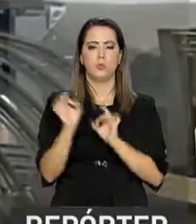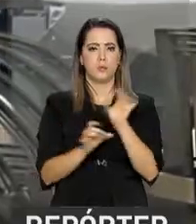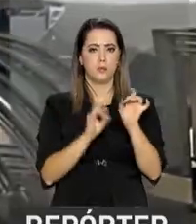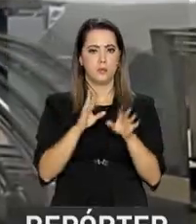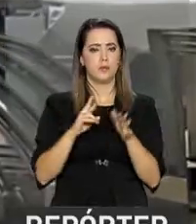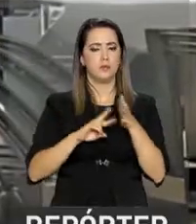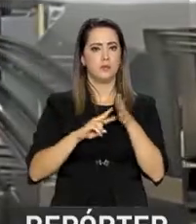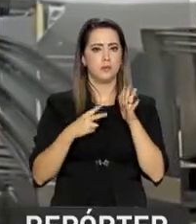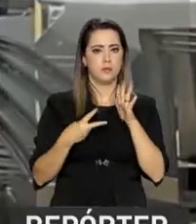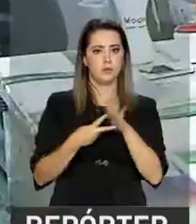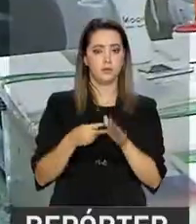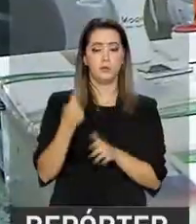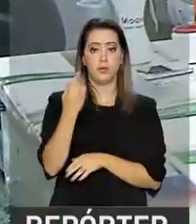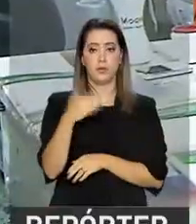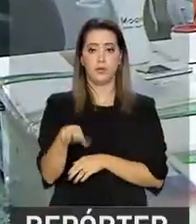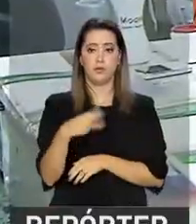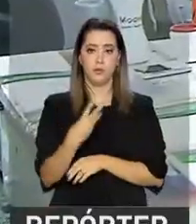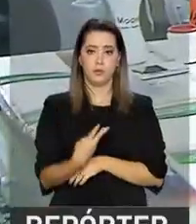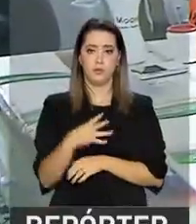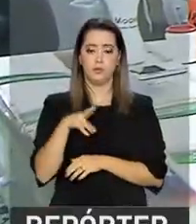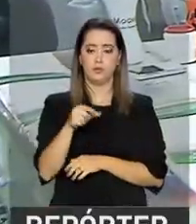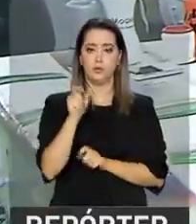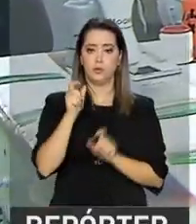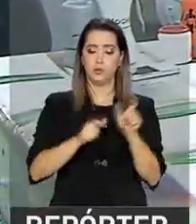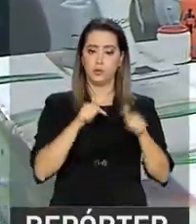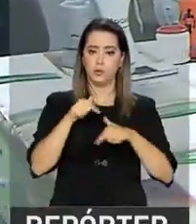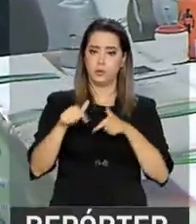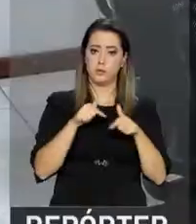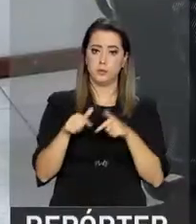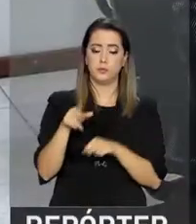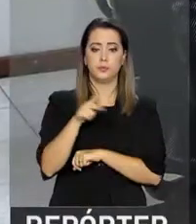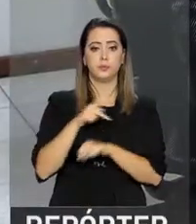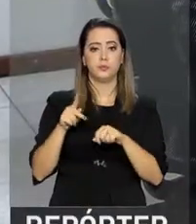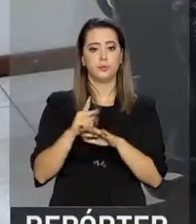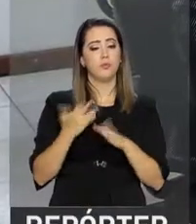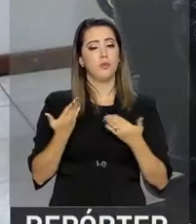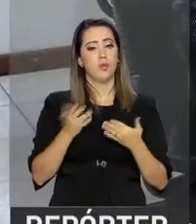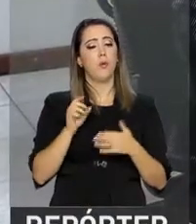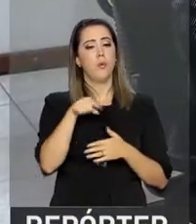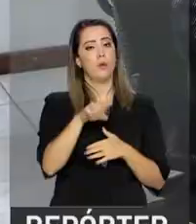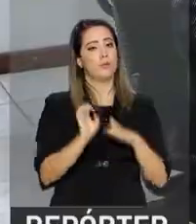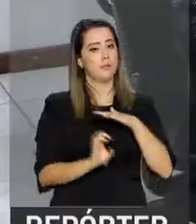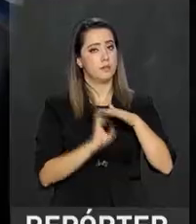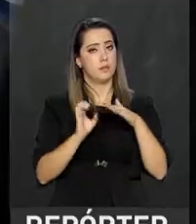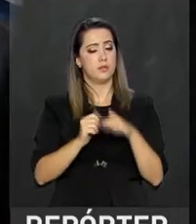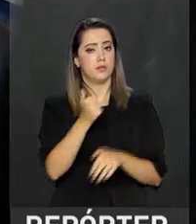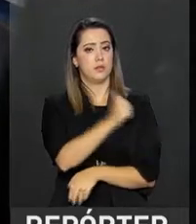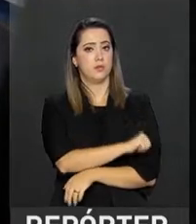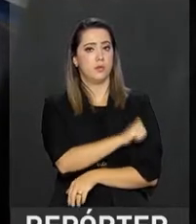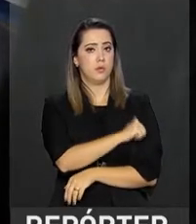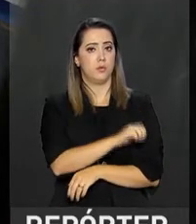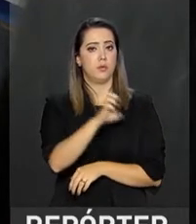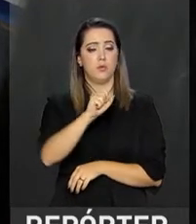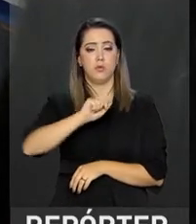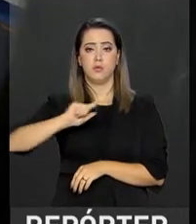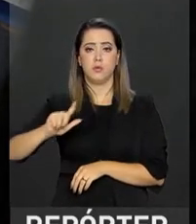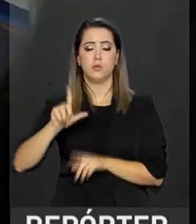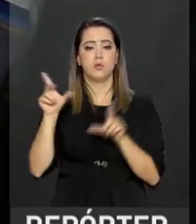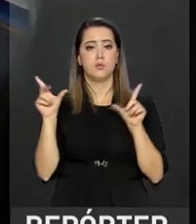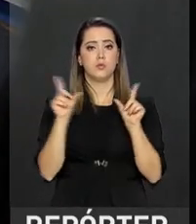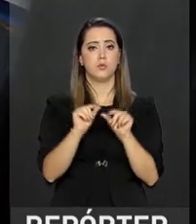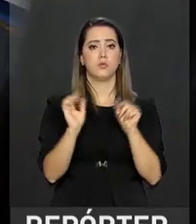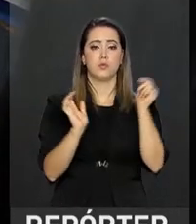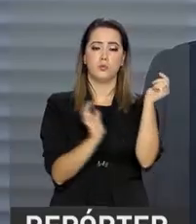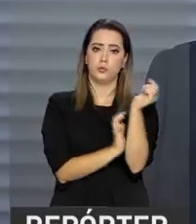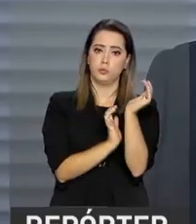representam cerca de um terço do total de trabalhadores do país para esta empresa do rio de janeiro o e social deve diminuir a